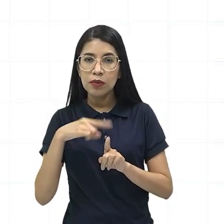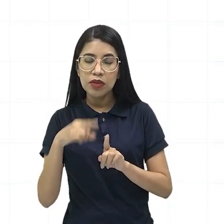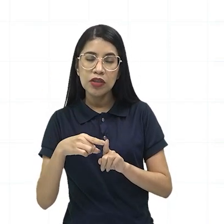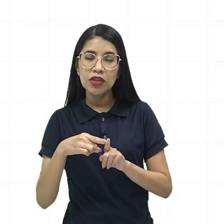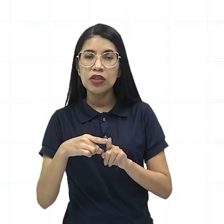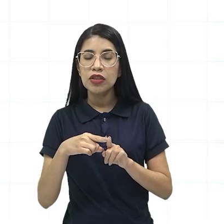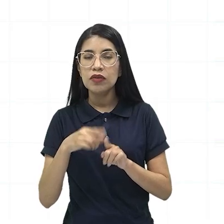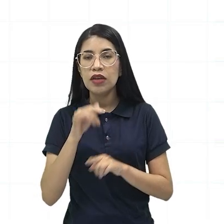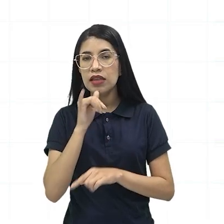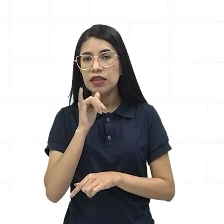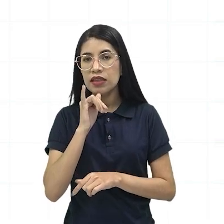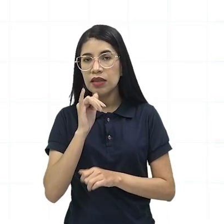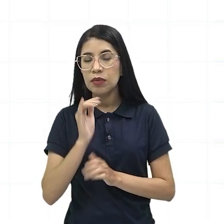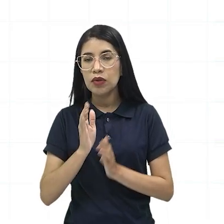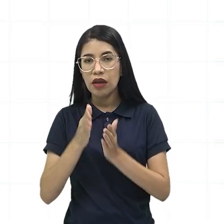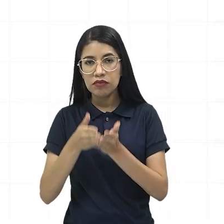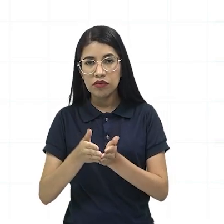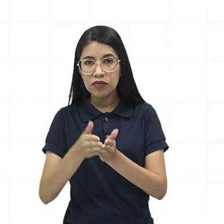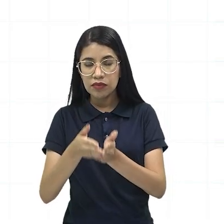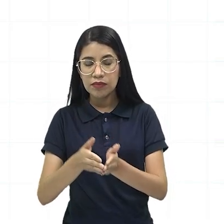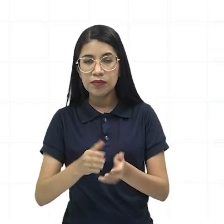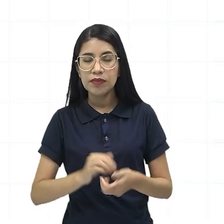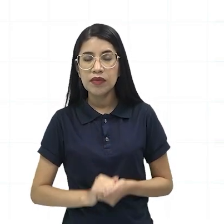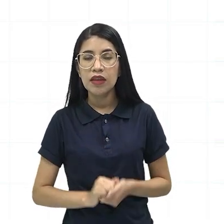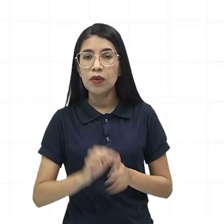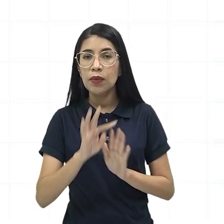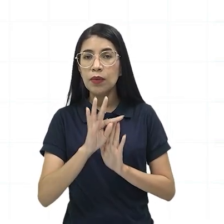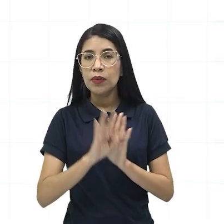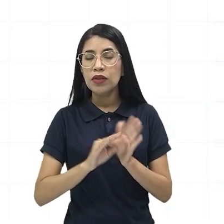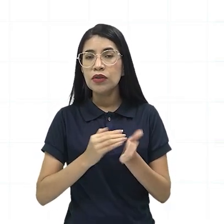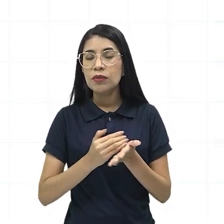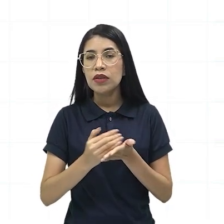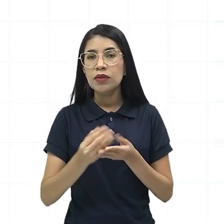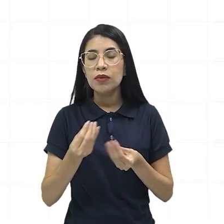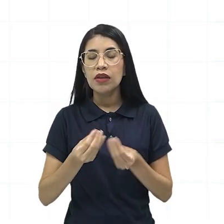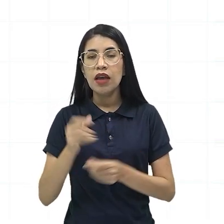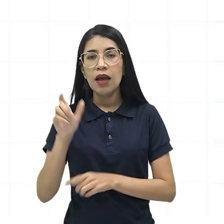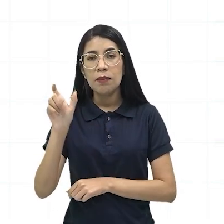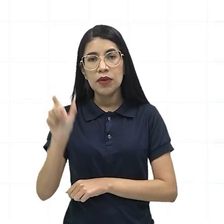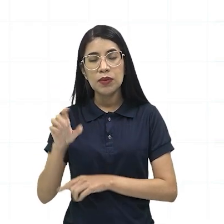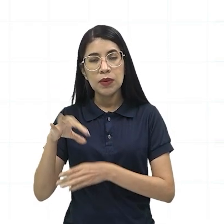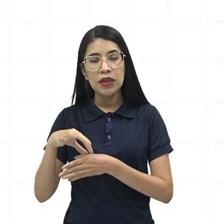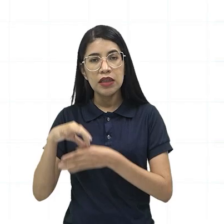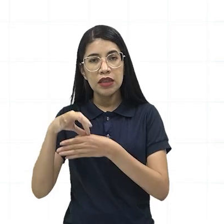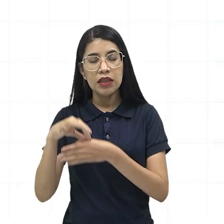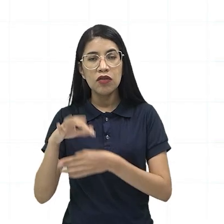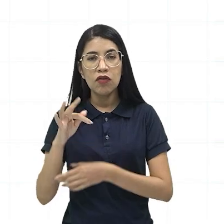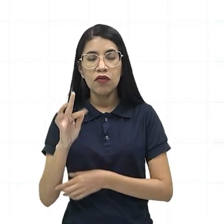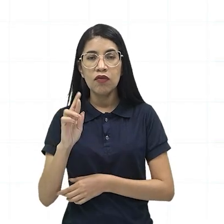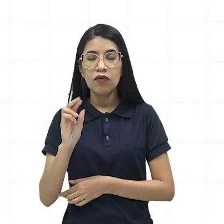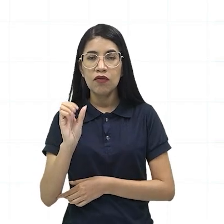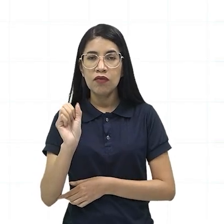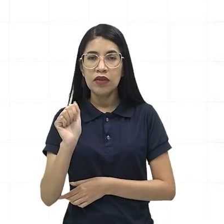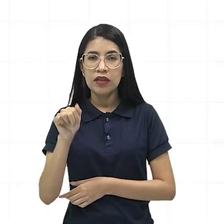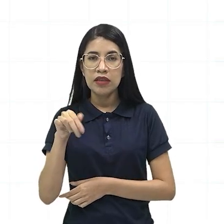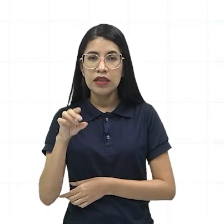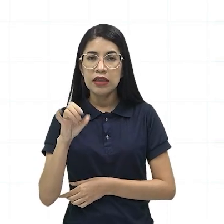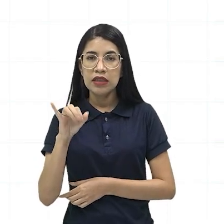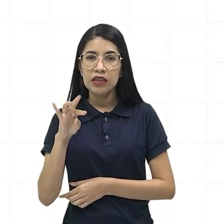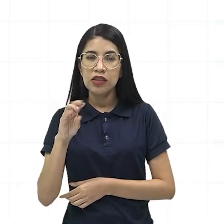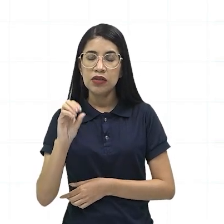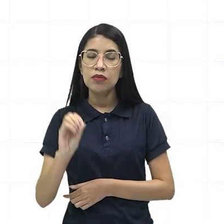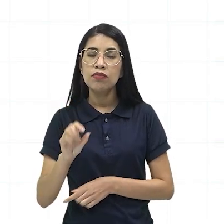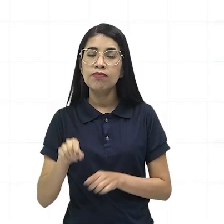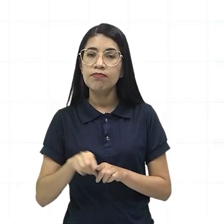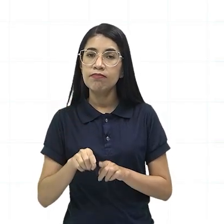por exemplo. Então a gente tem no nosso texto, tudo começou quando o nosso corajoso líder, Francisco de Orellana, então a gente tem a apresentação aí do